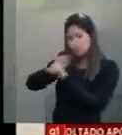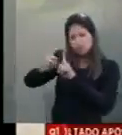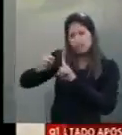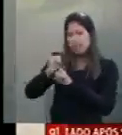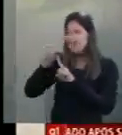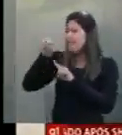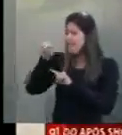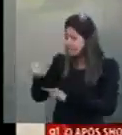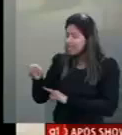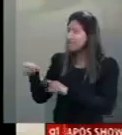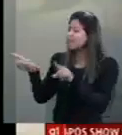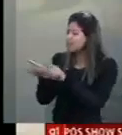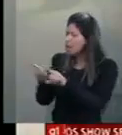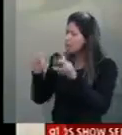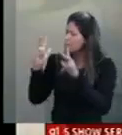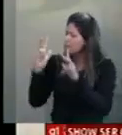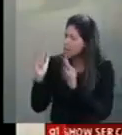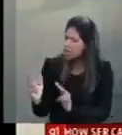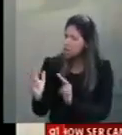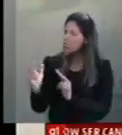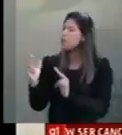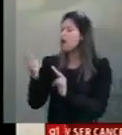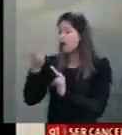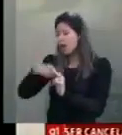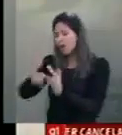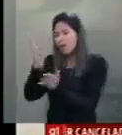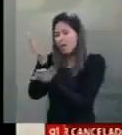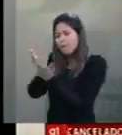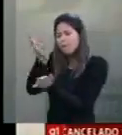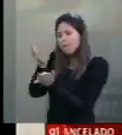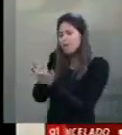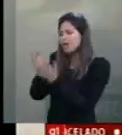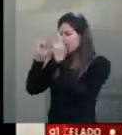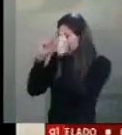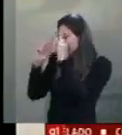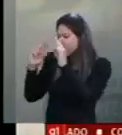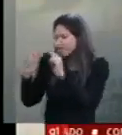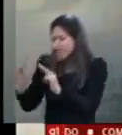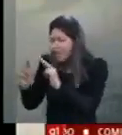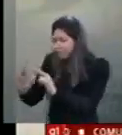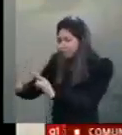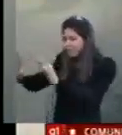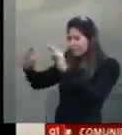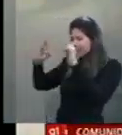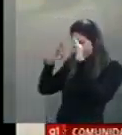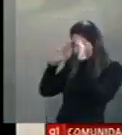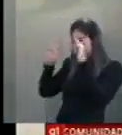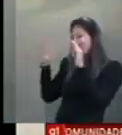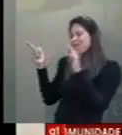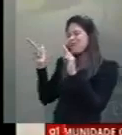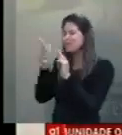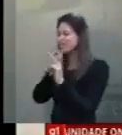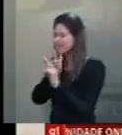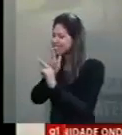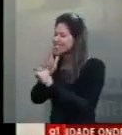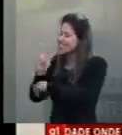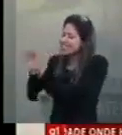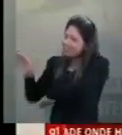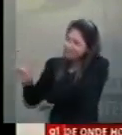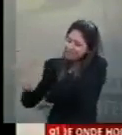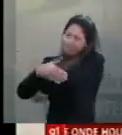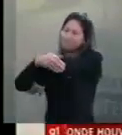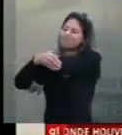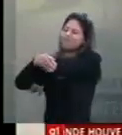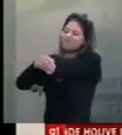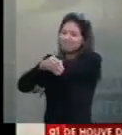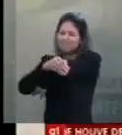também tem que ter os mesmos direitos, né, e o mesmo respeito. Enfim, consegui dar o abraço que eu tanto queria